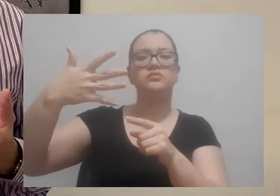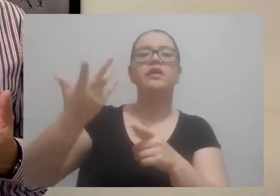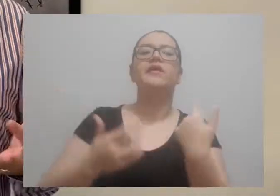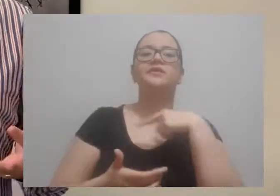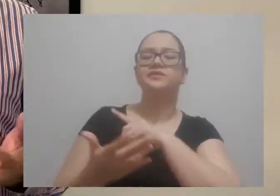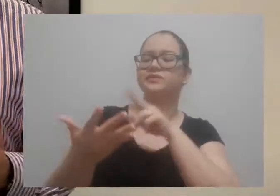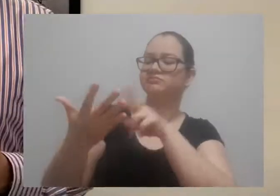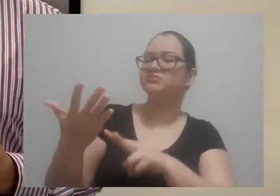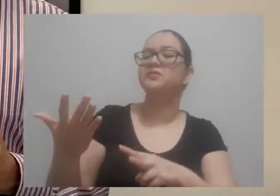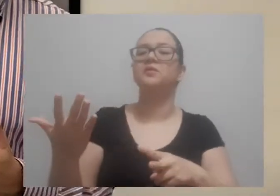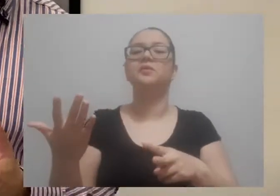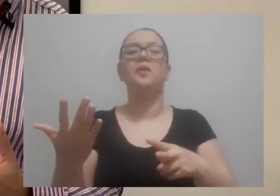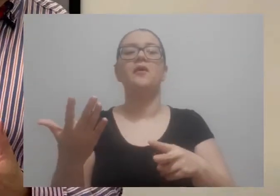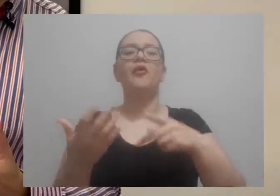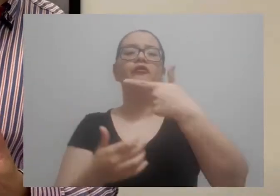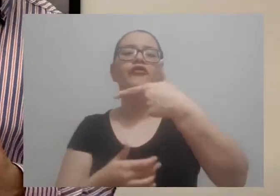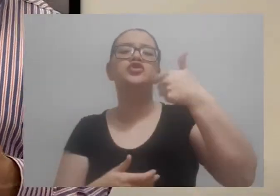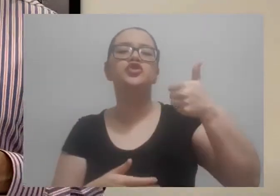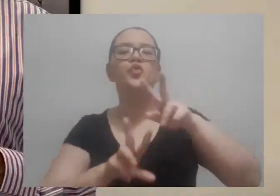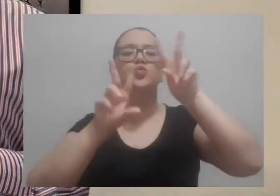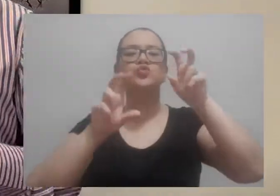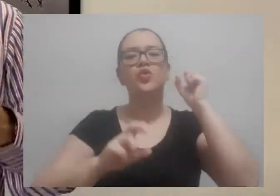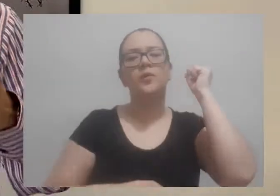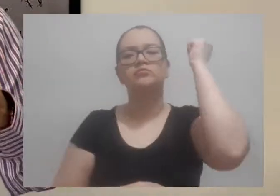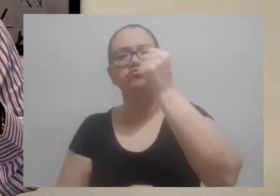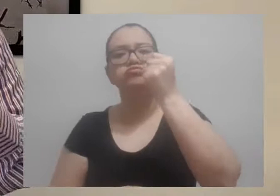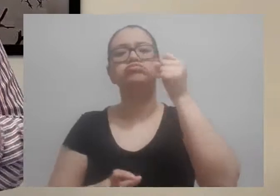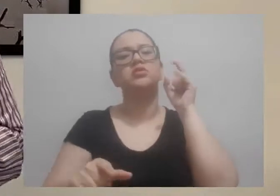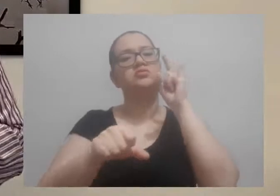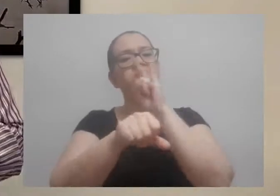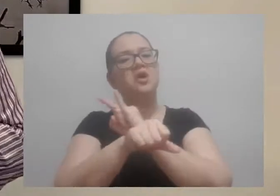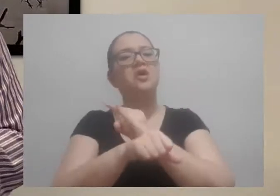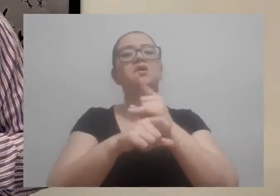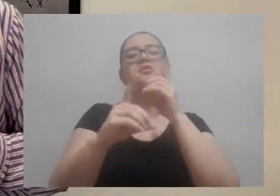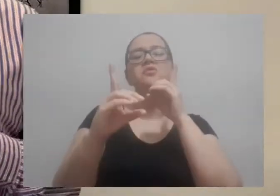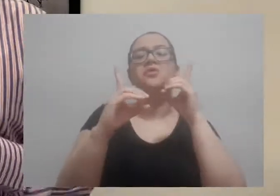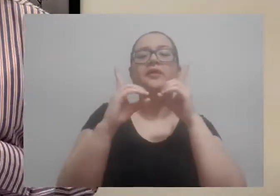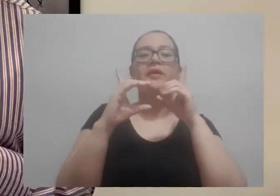sobre homicídio, adultério, divórcio, juramentos, vingança e amor